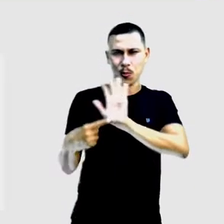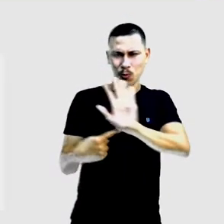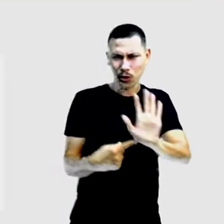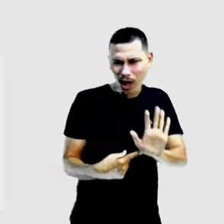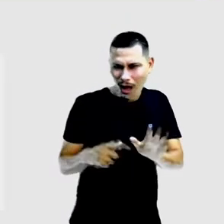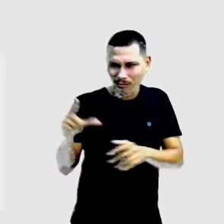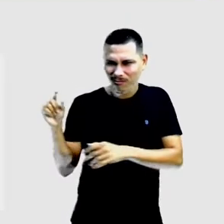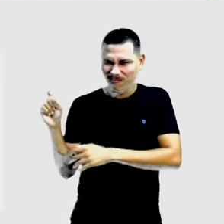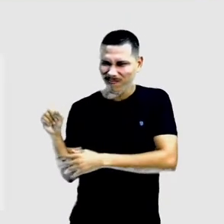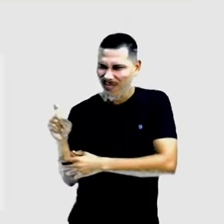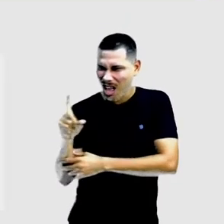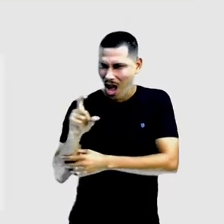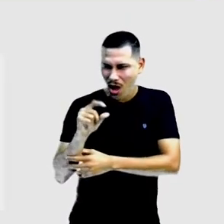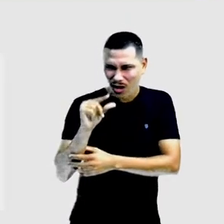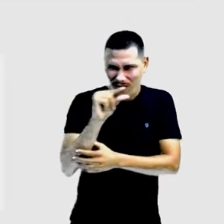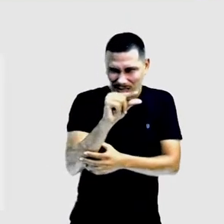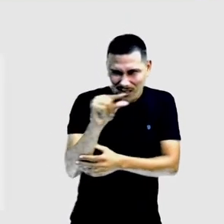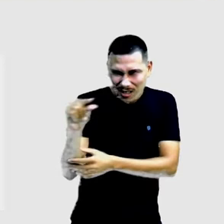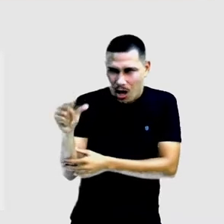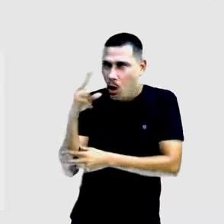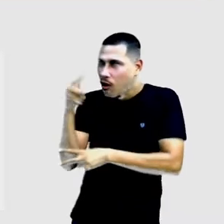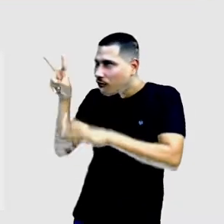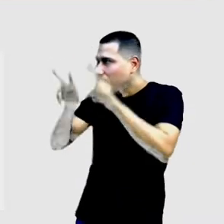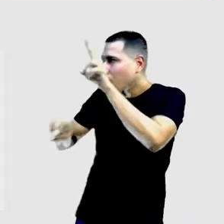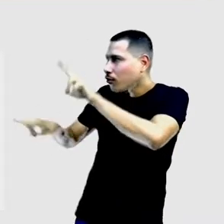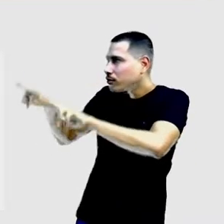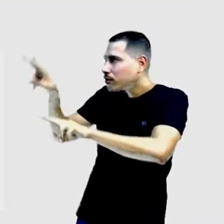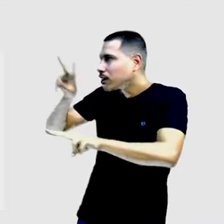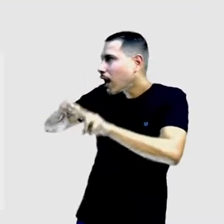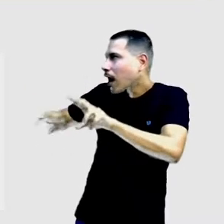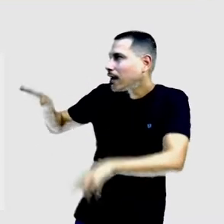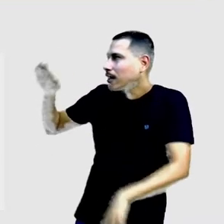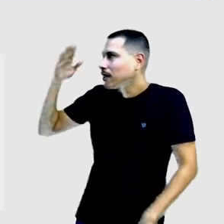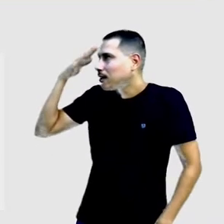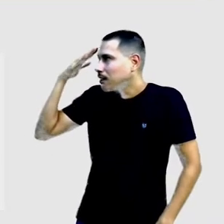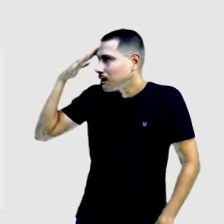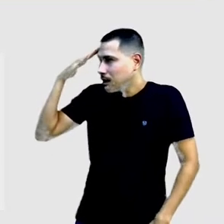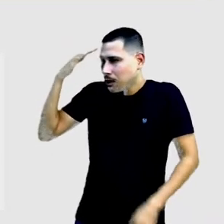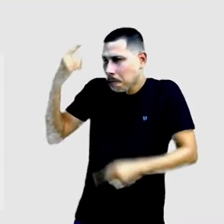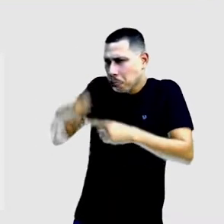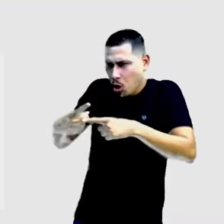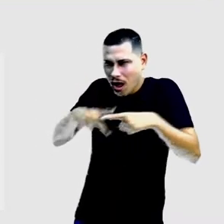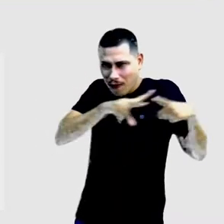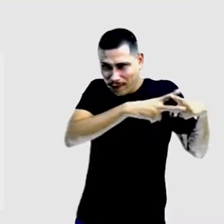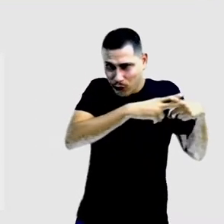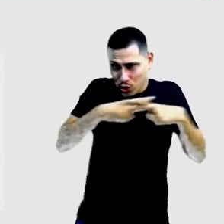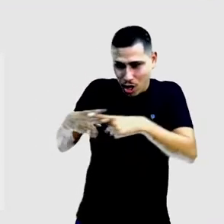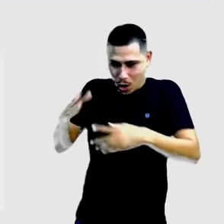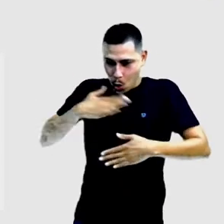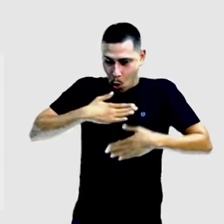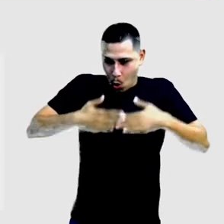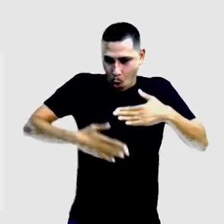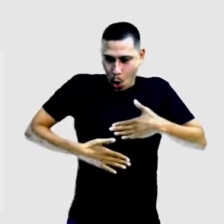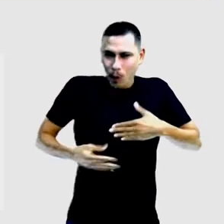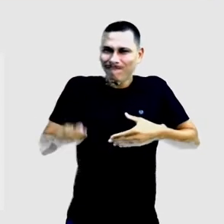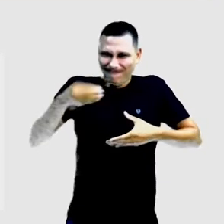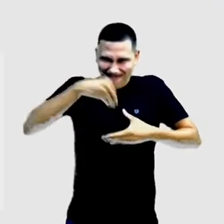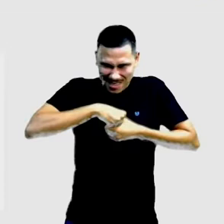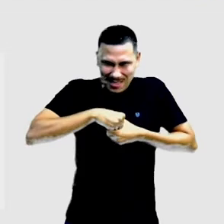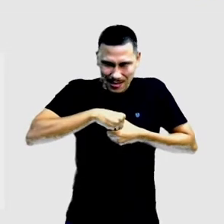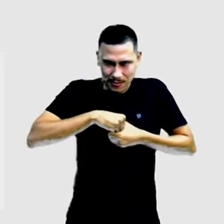apaga esses bichinhos aí se movimentando para que vocês entendam que é mais ou menos assim como que eles funcionam dentro da gente